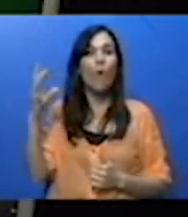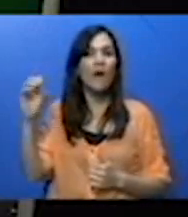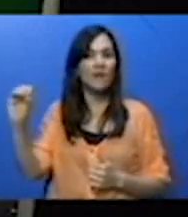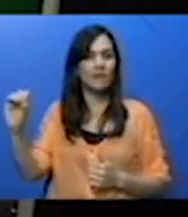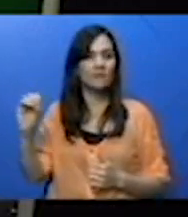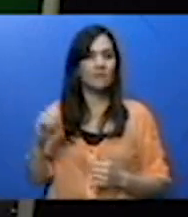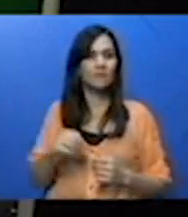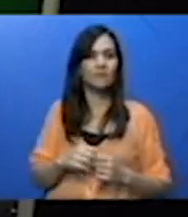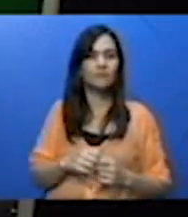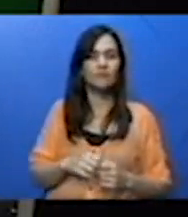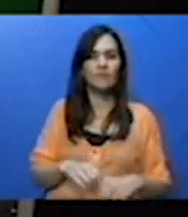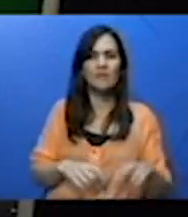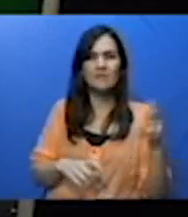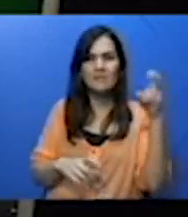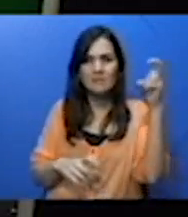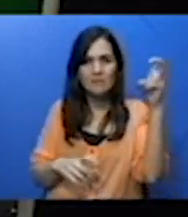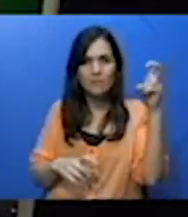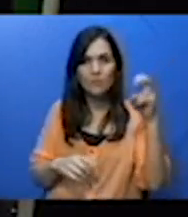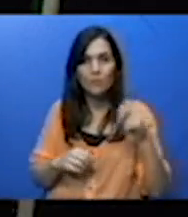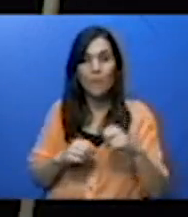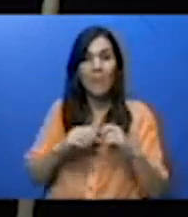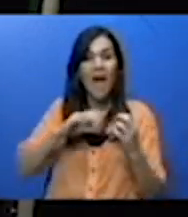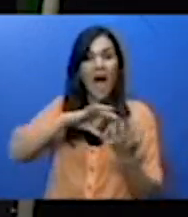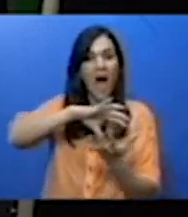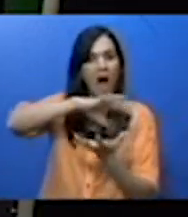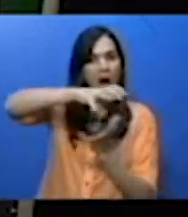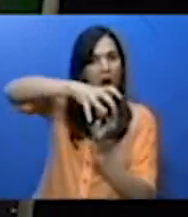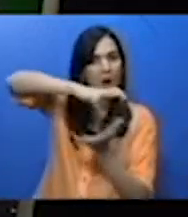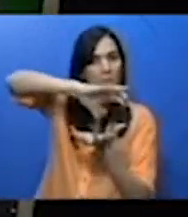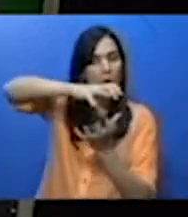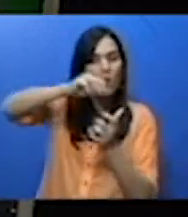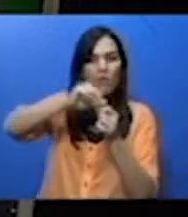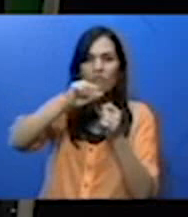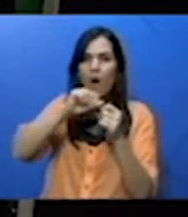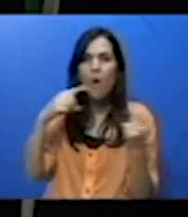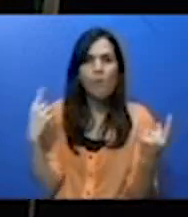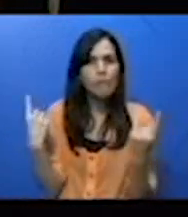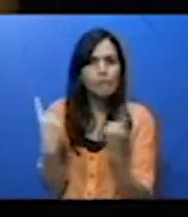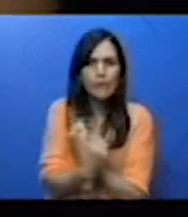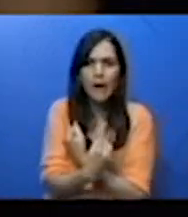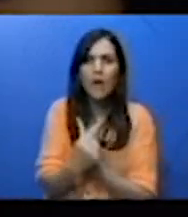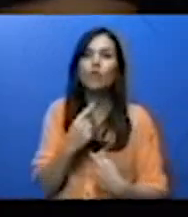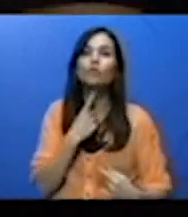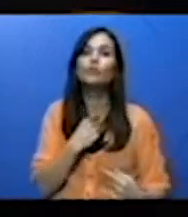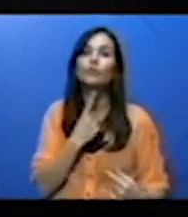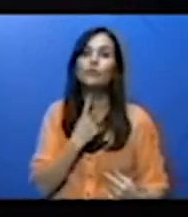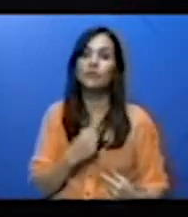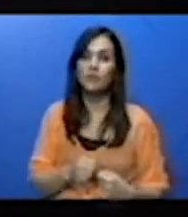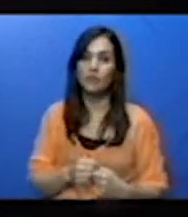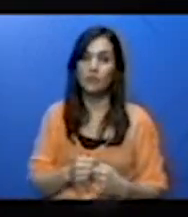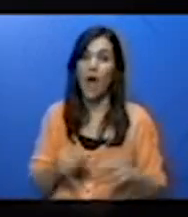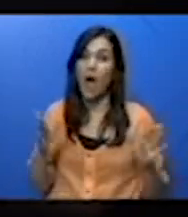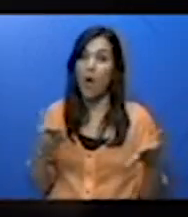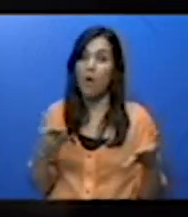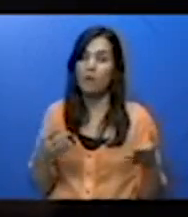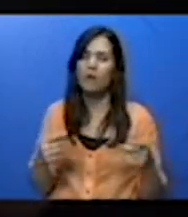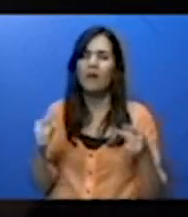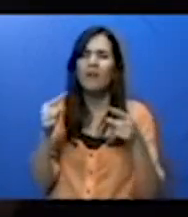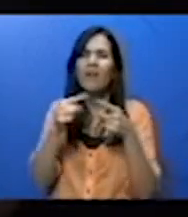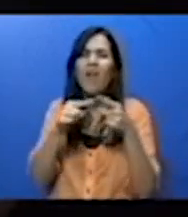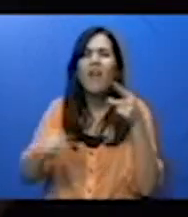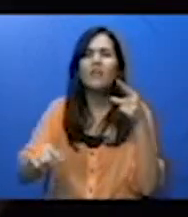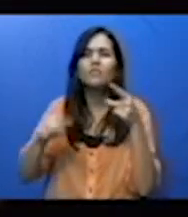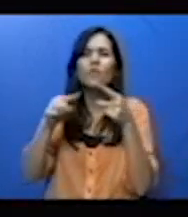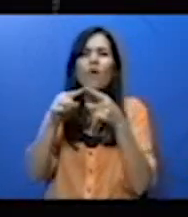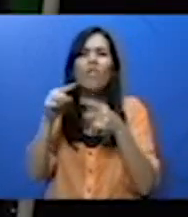Continuando, 5. A bola sempre faz o contrário do que deseja. Relacione os itens que